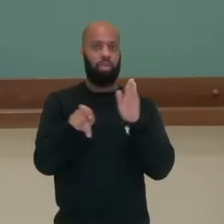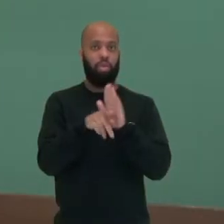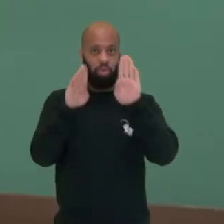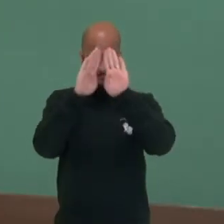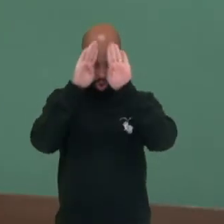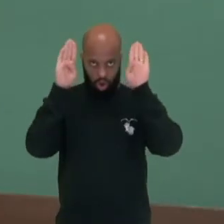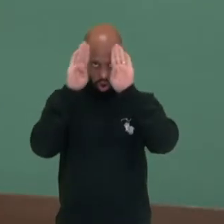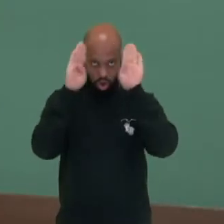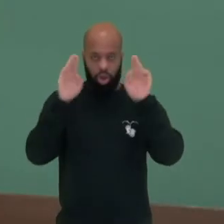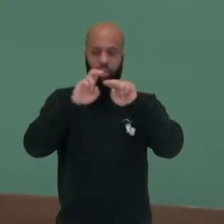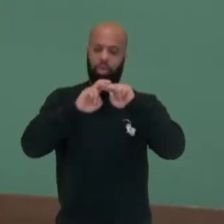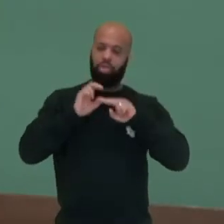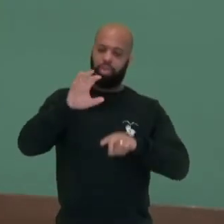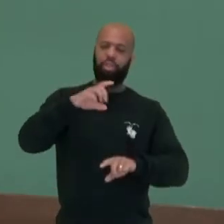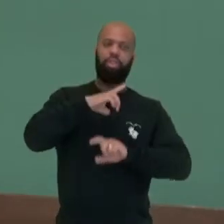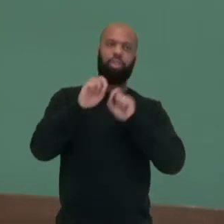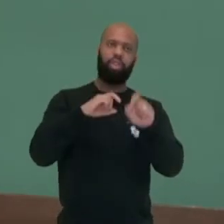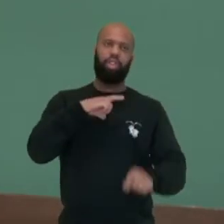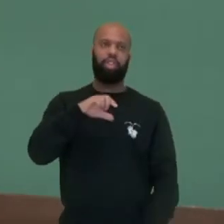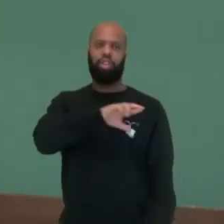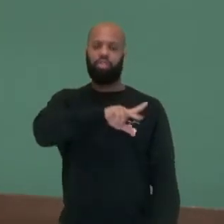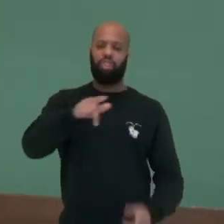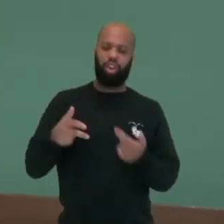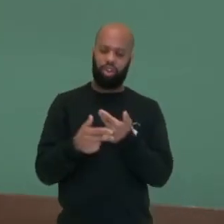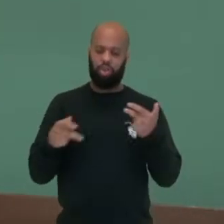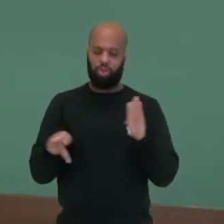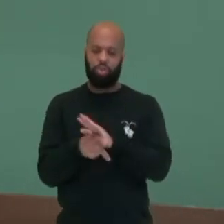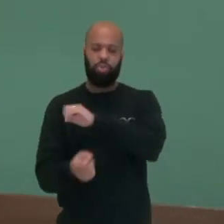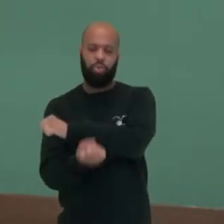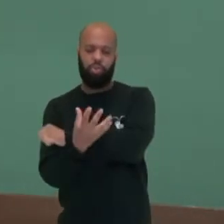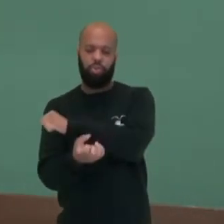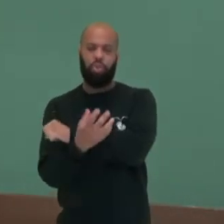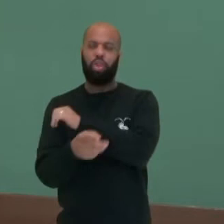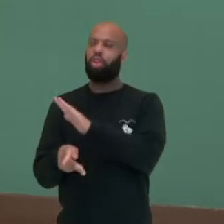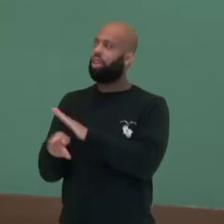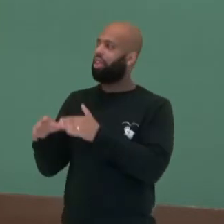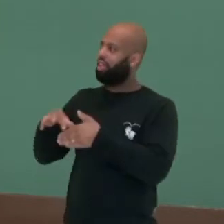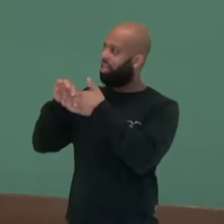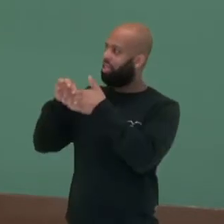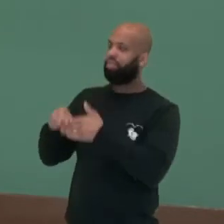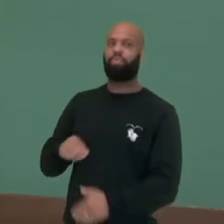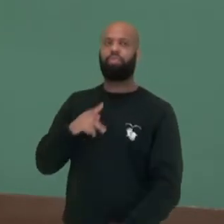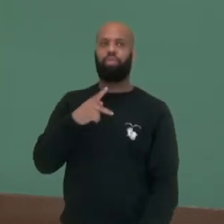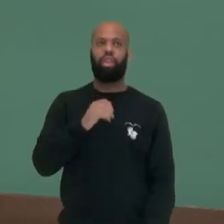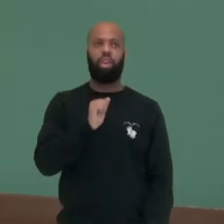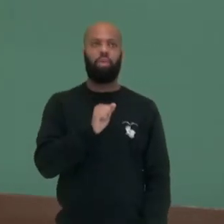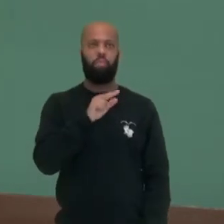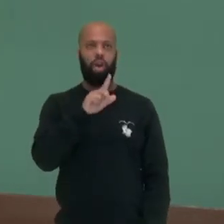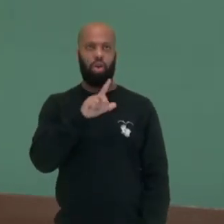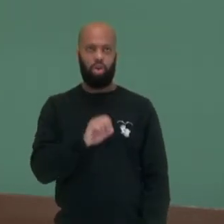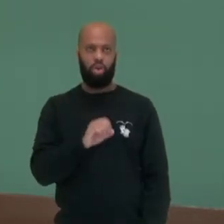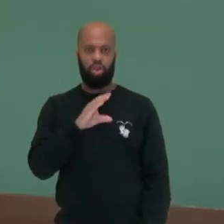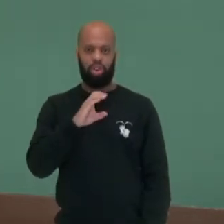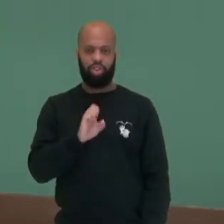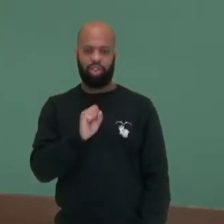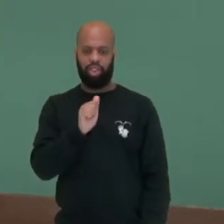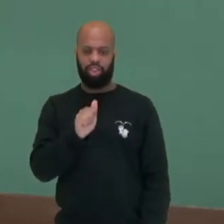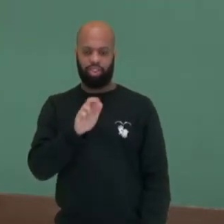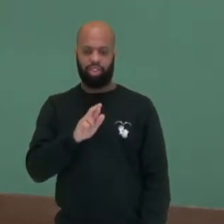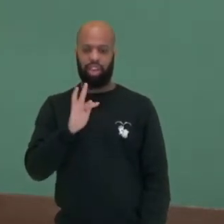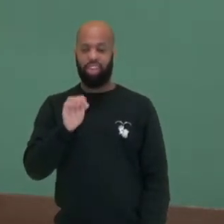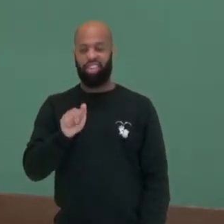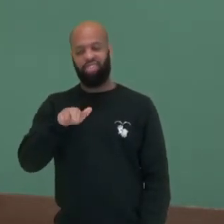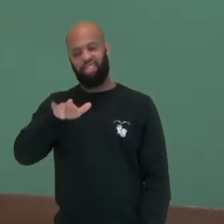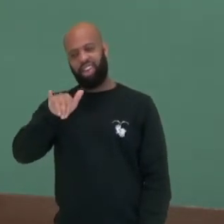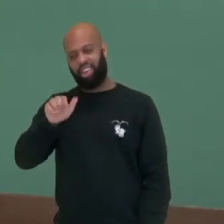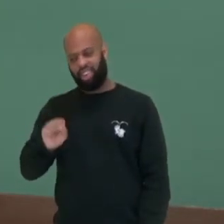esse esquema, uma vasta rede de corrupção liderada pelo empresário Paulo César Farias, o PC, que está aí do